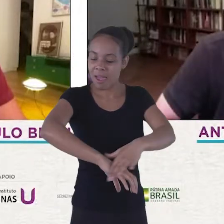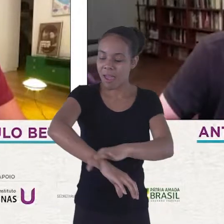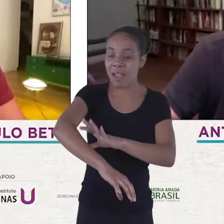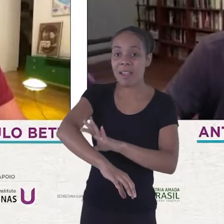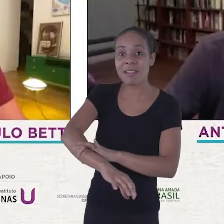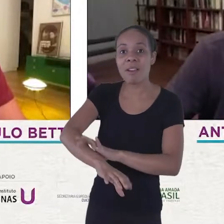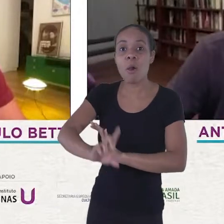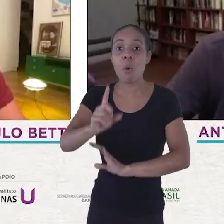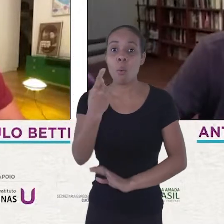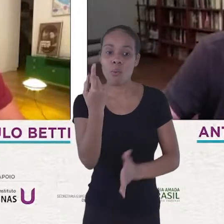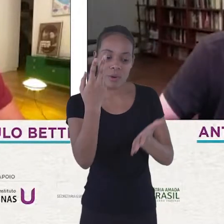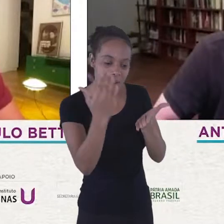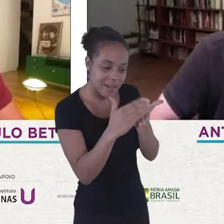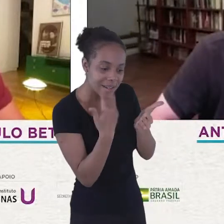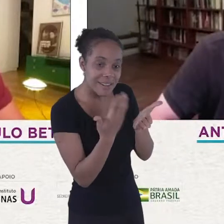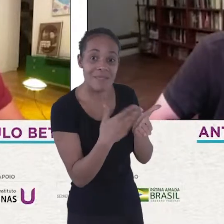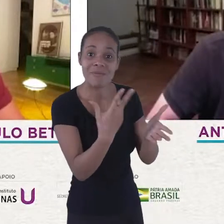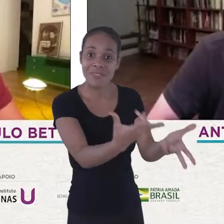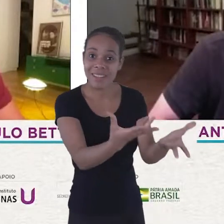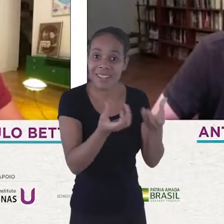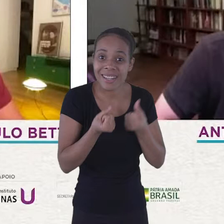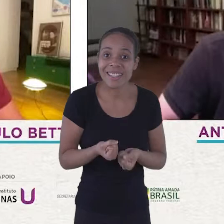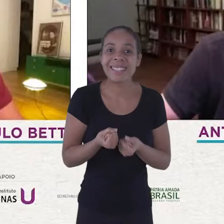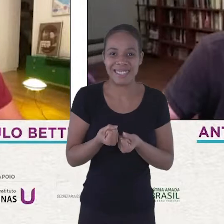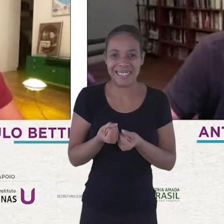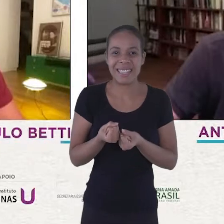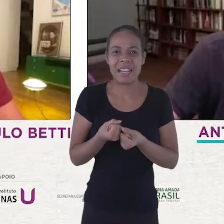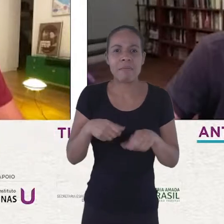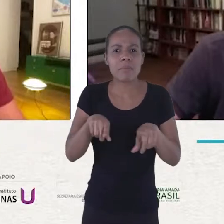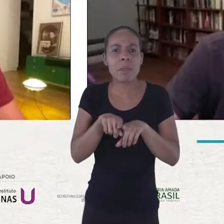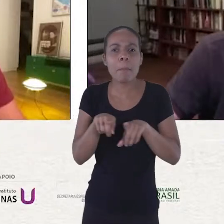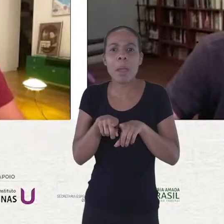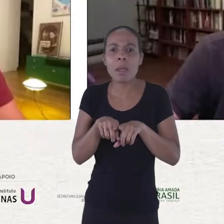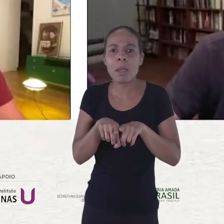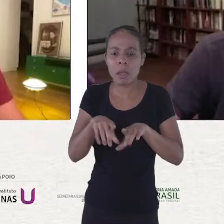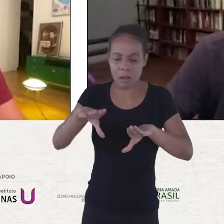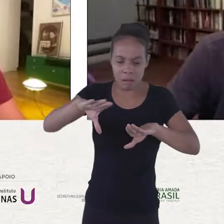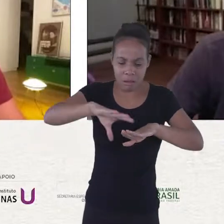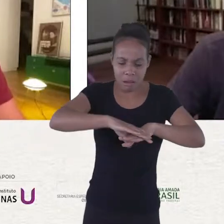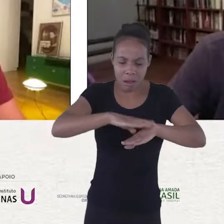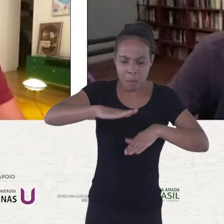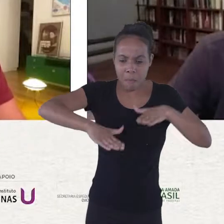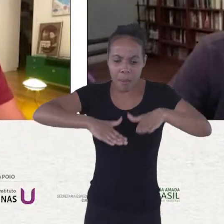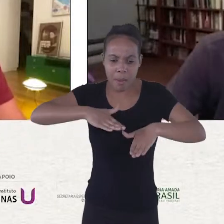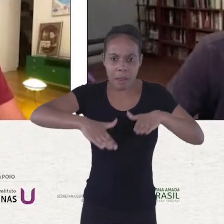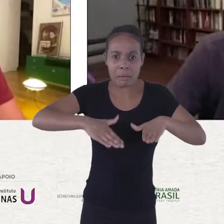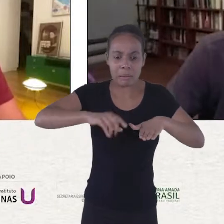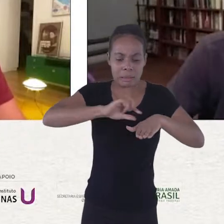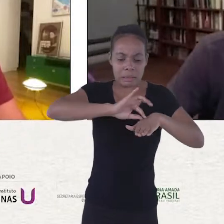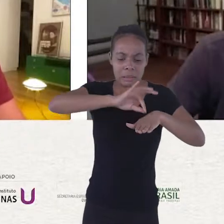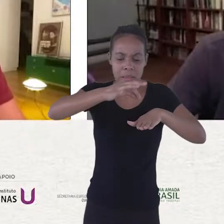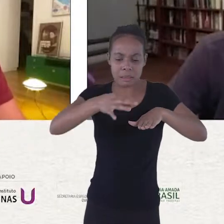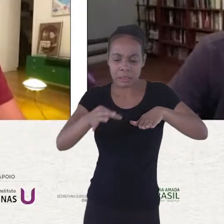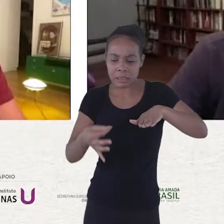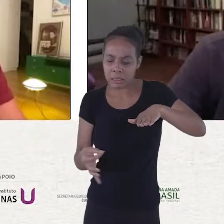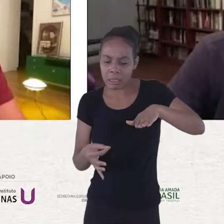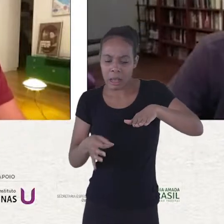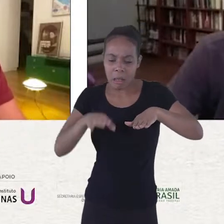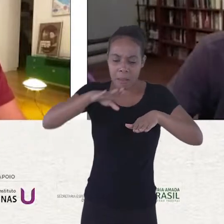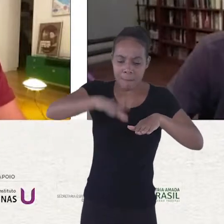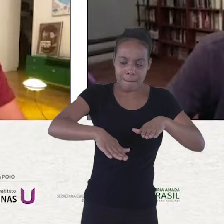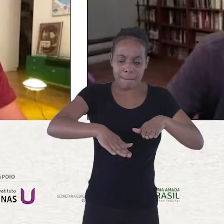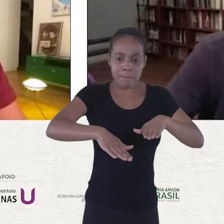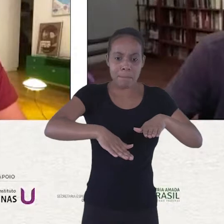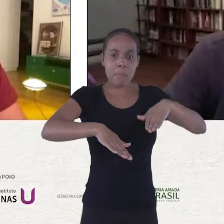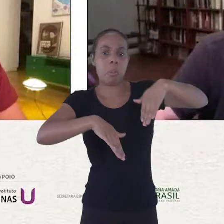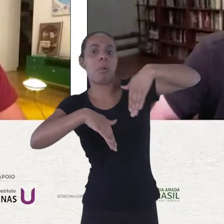livro. Pisei no cadarço da chuteira e me estabaquei no chão. Ralei os joelhos, cotovelo, o nariz e os lábios